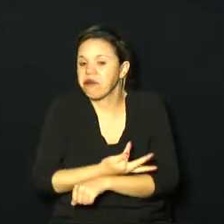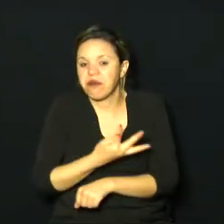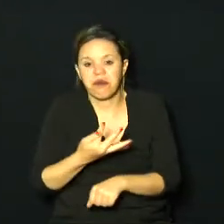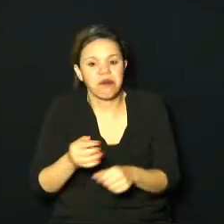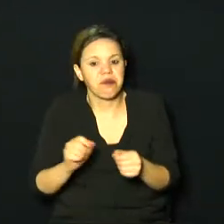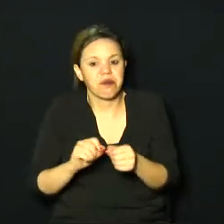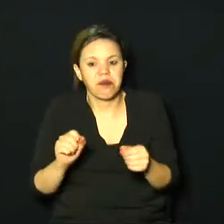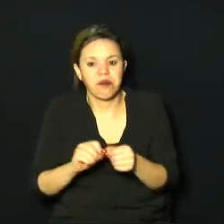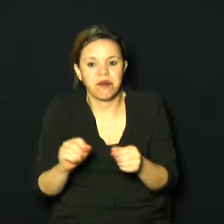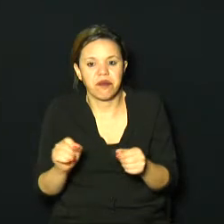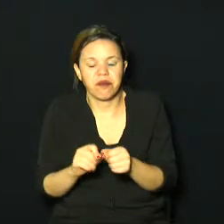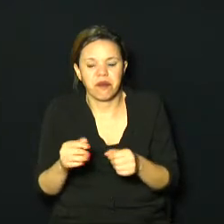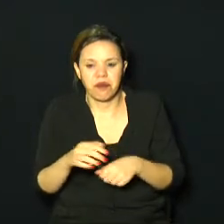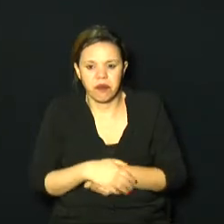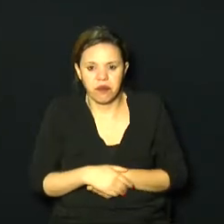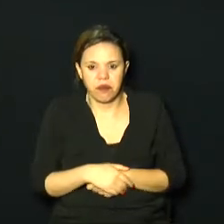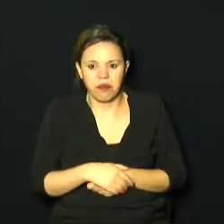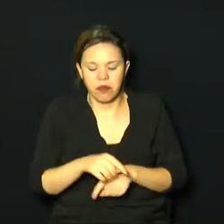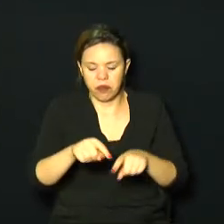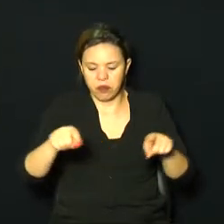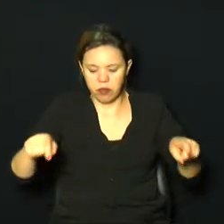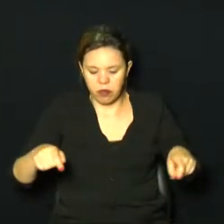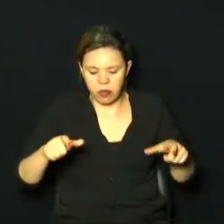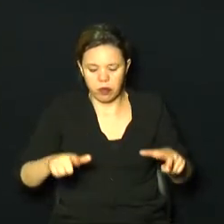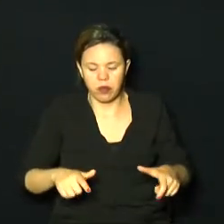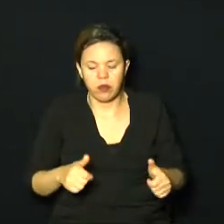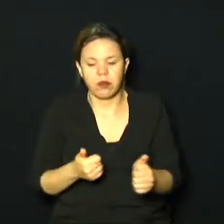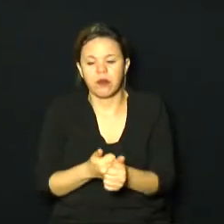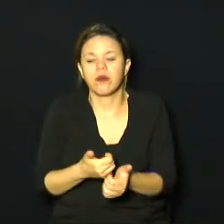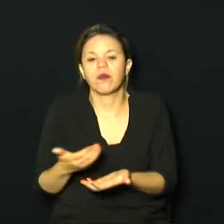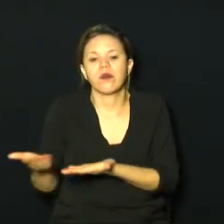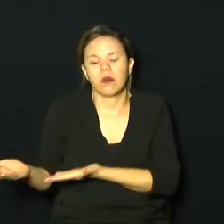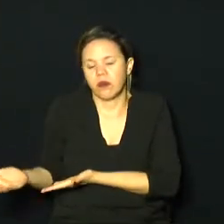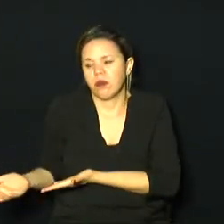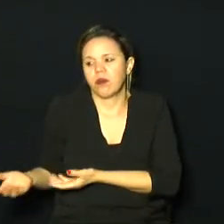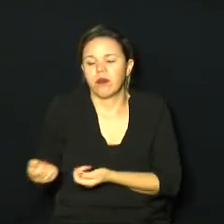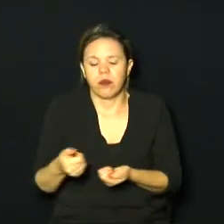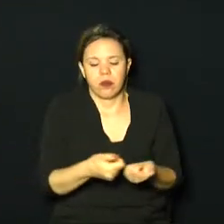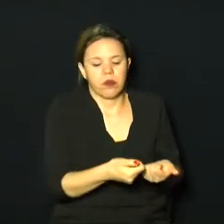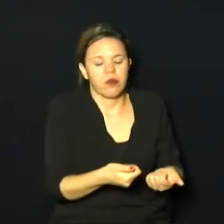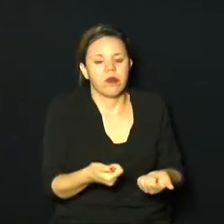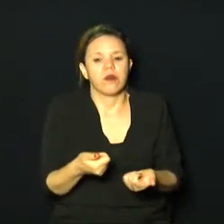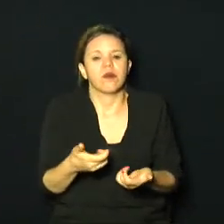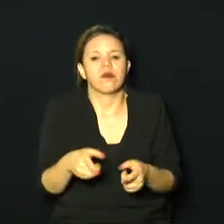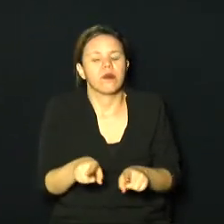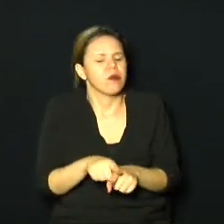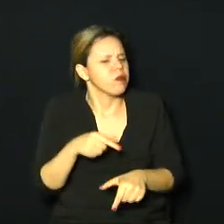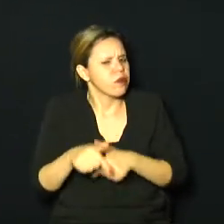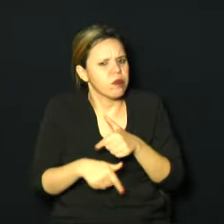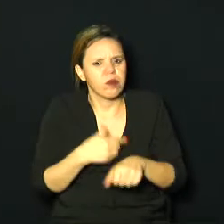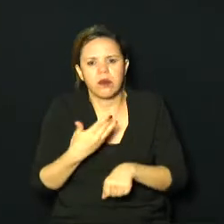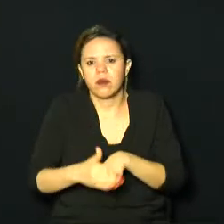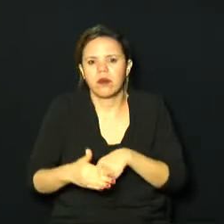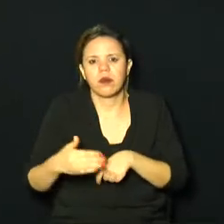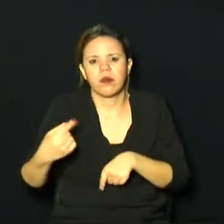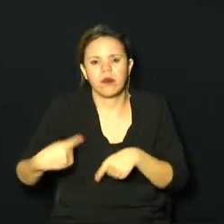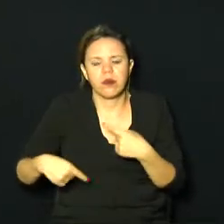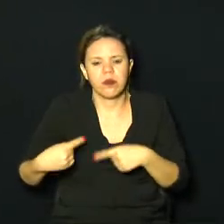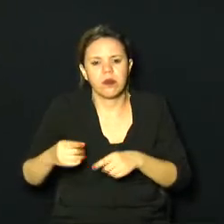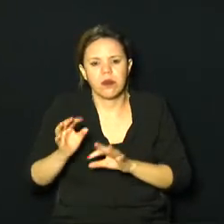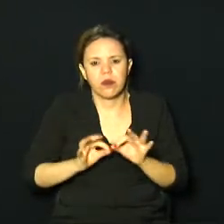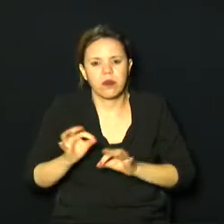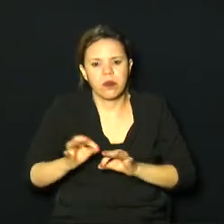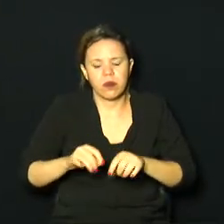fazer o seu loteamento na área ao lado, não exerce os seus instrumentos de política de